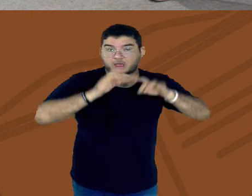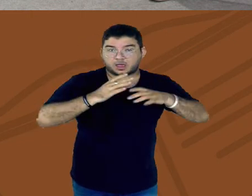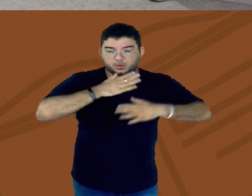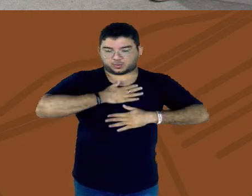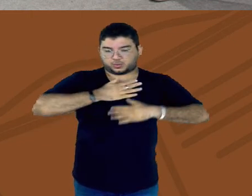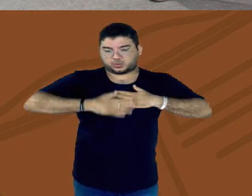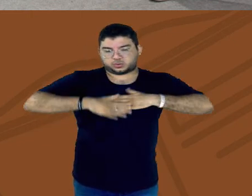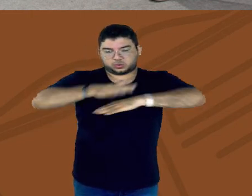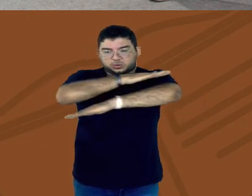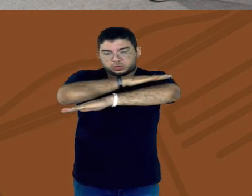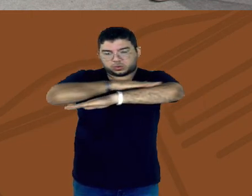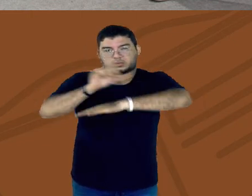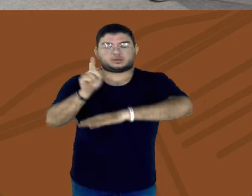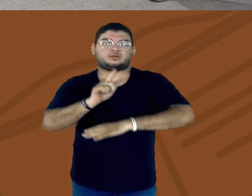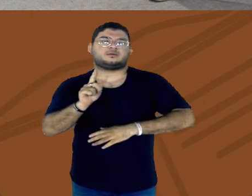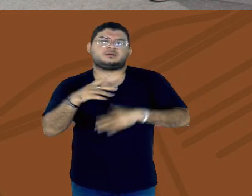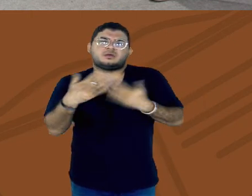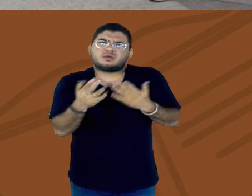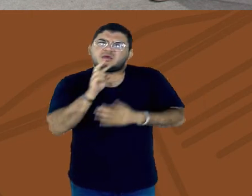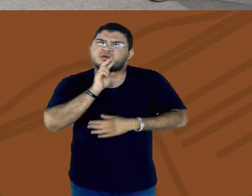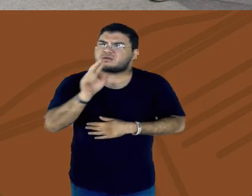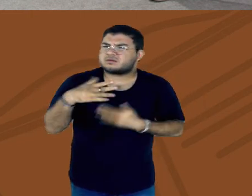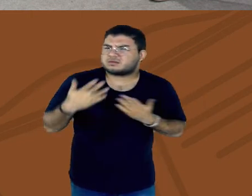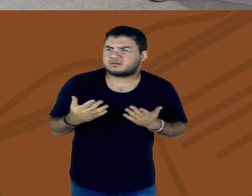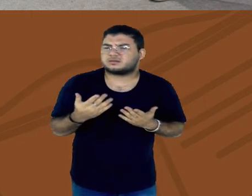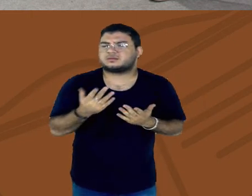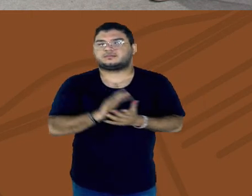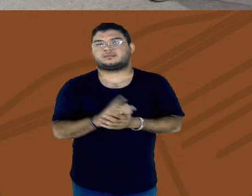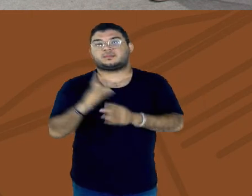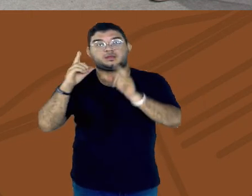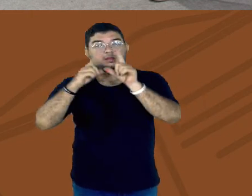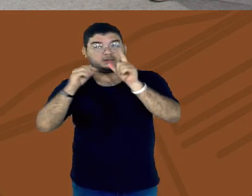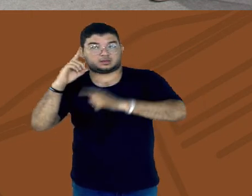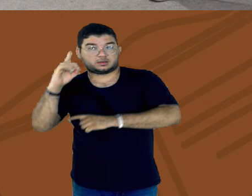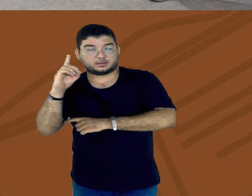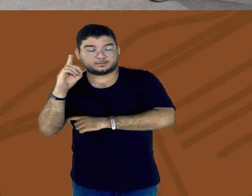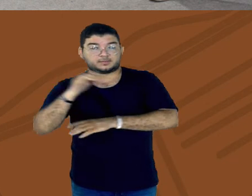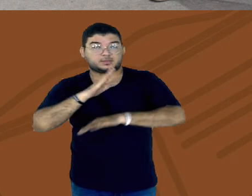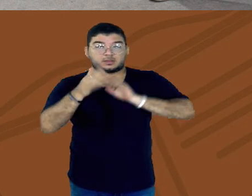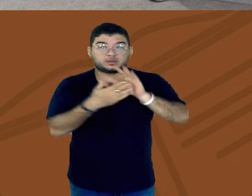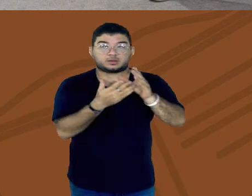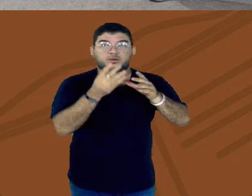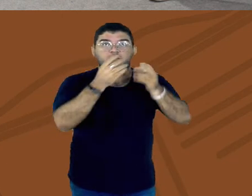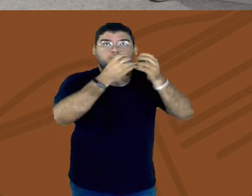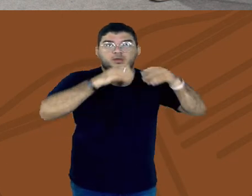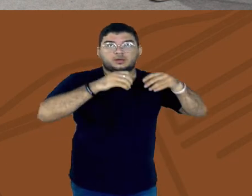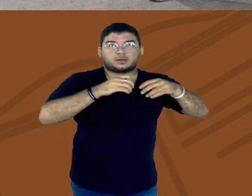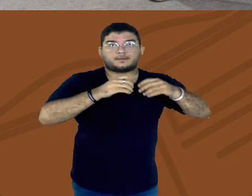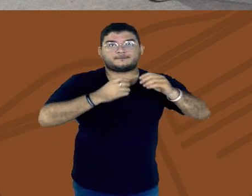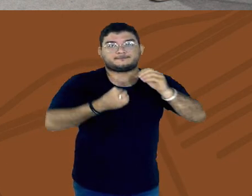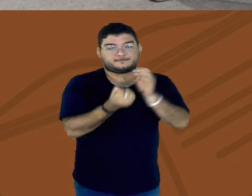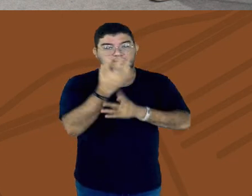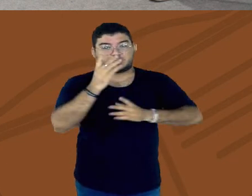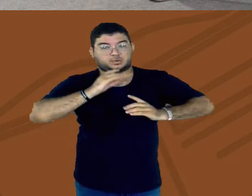do corpo? Será que essa é a resposta? Letra D. Todas as glândulas endócrinas produzem hormônios?